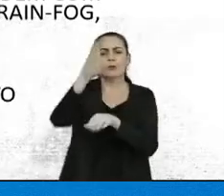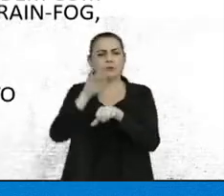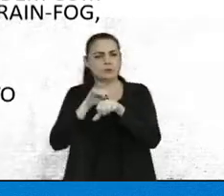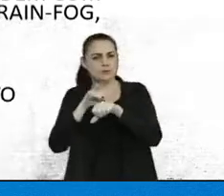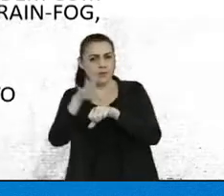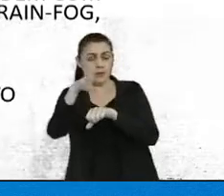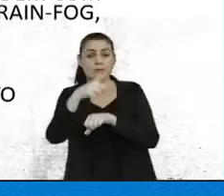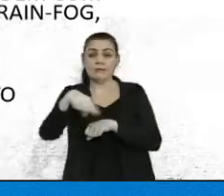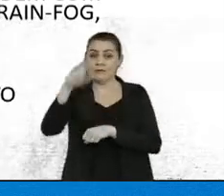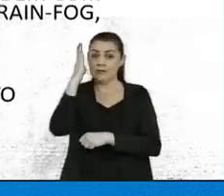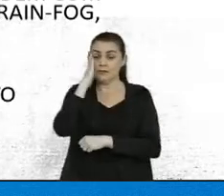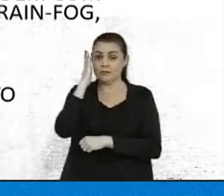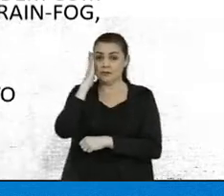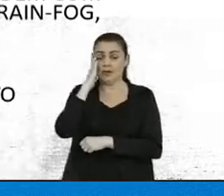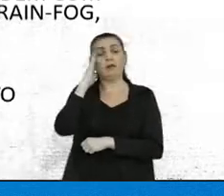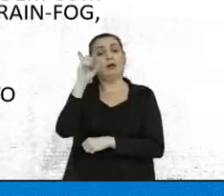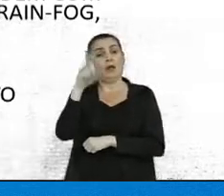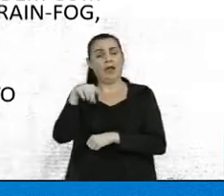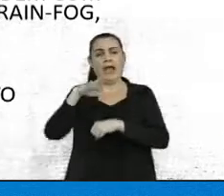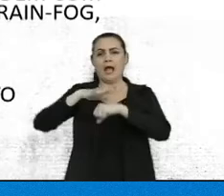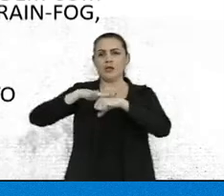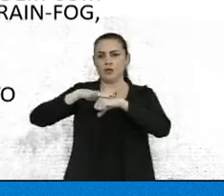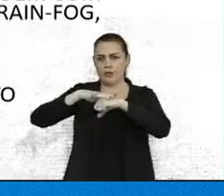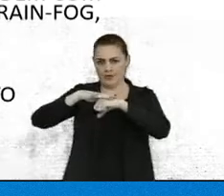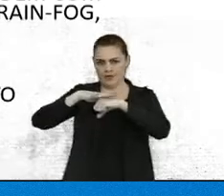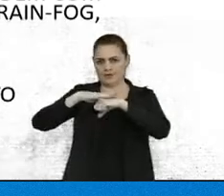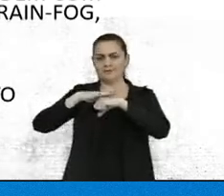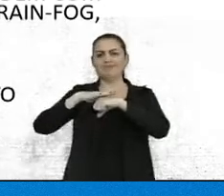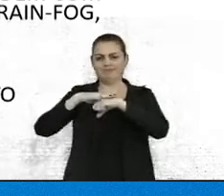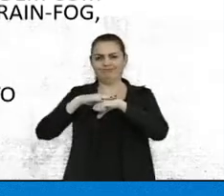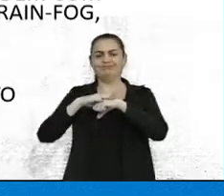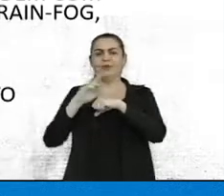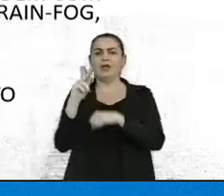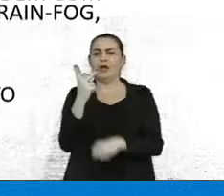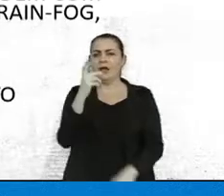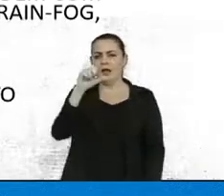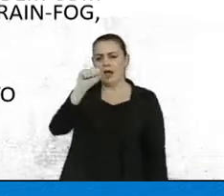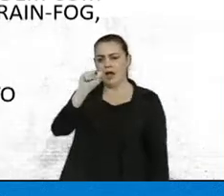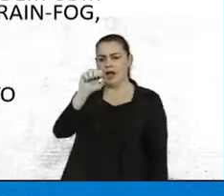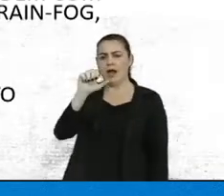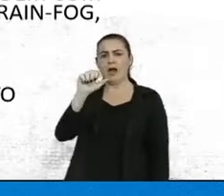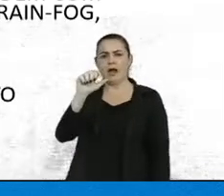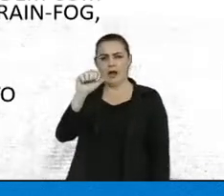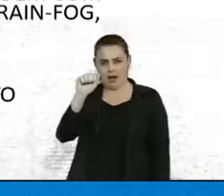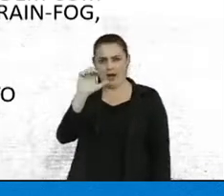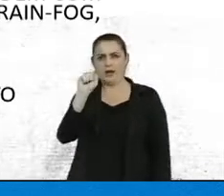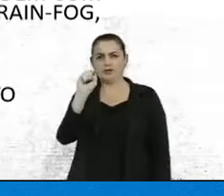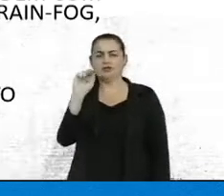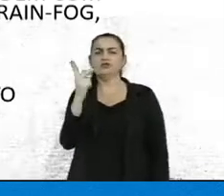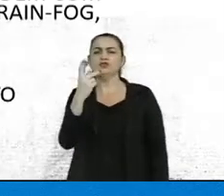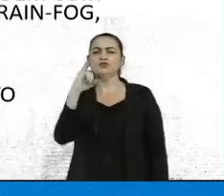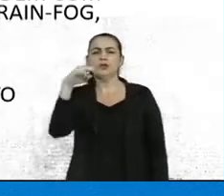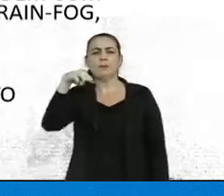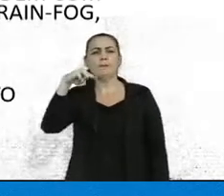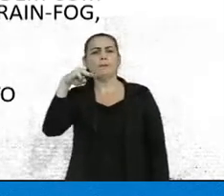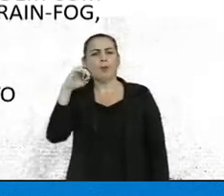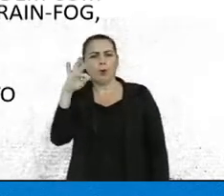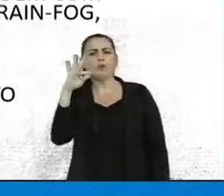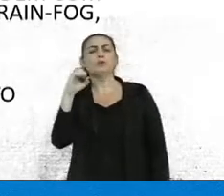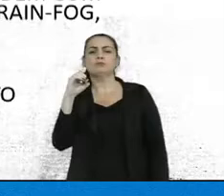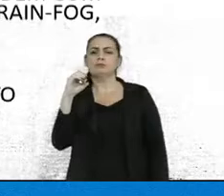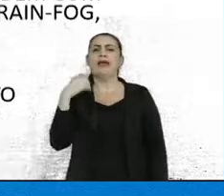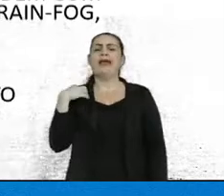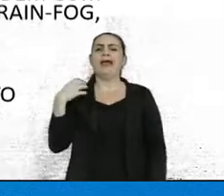ela acomete a tireoide, mas não exclusivamente a tireoide. Ela acomete o nosso corpo de forma sistêmica